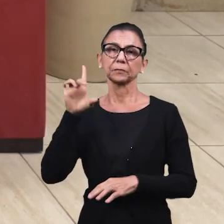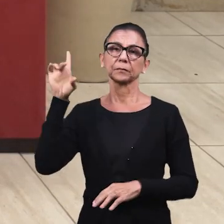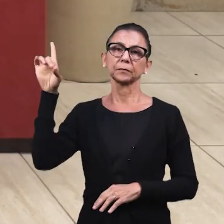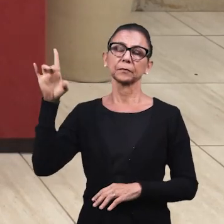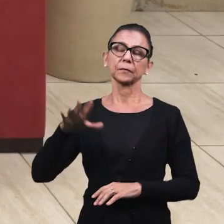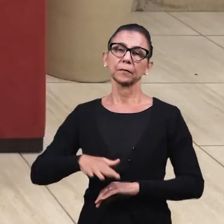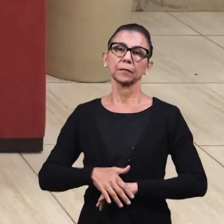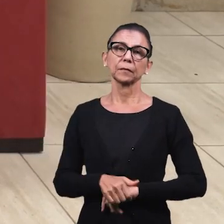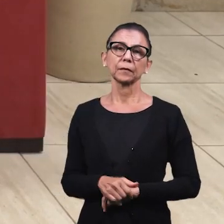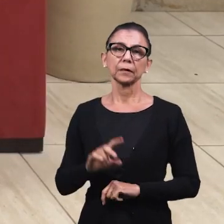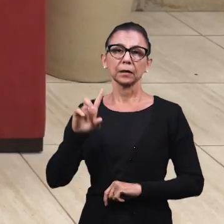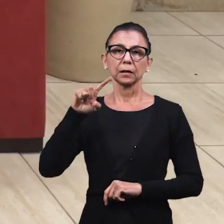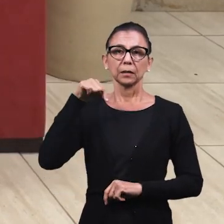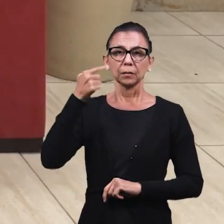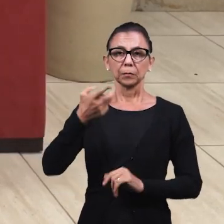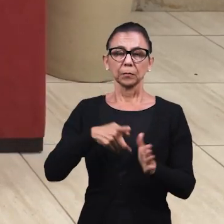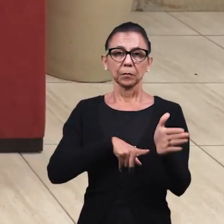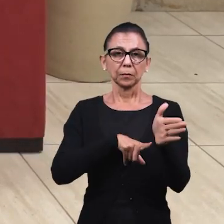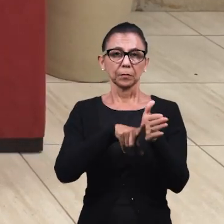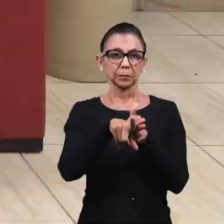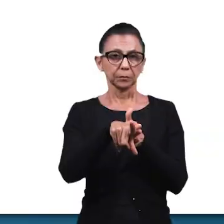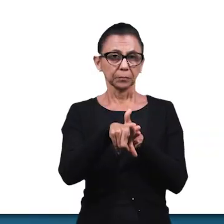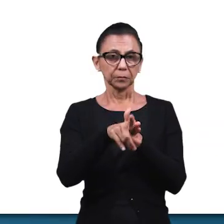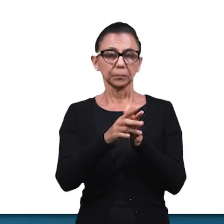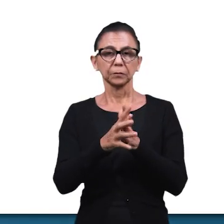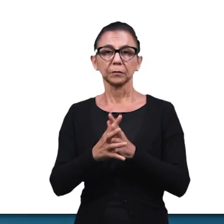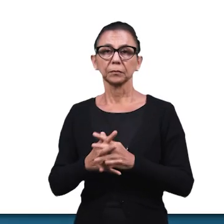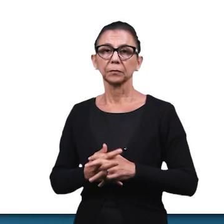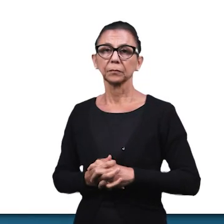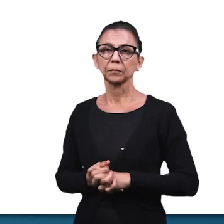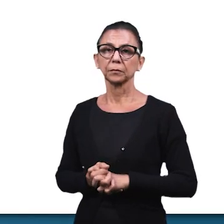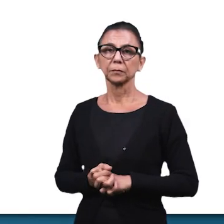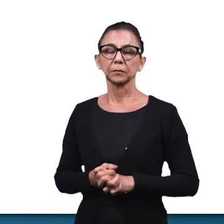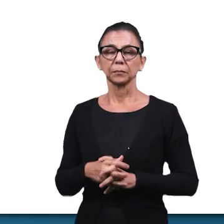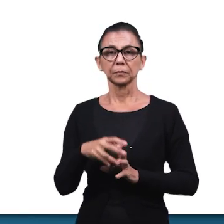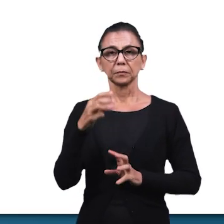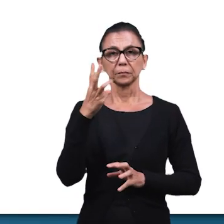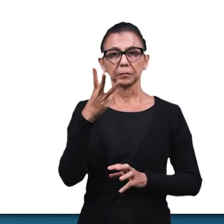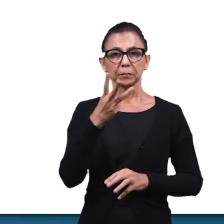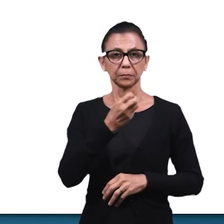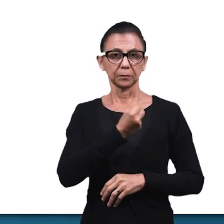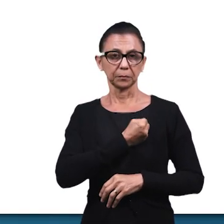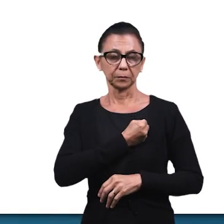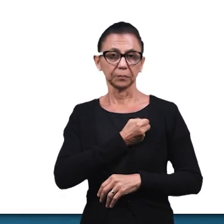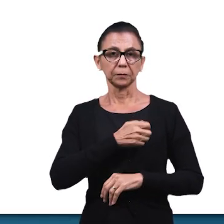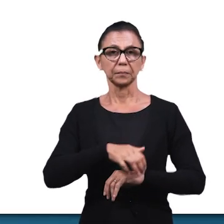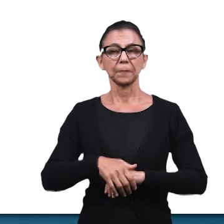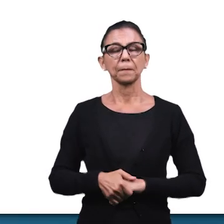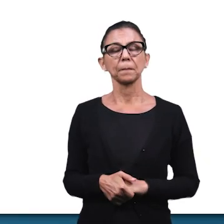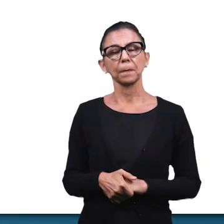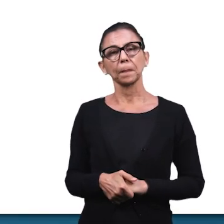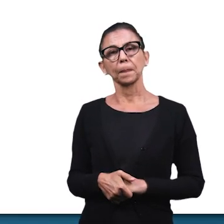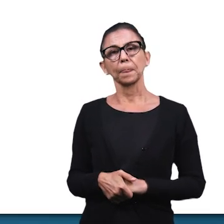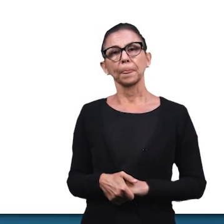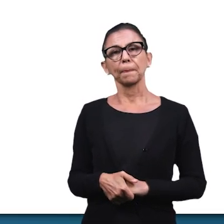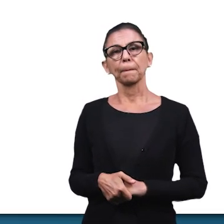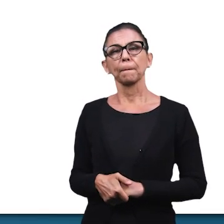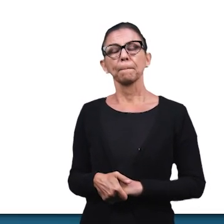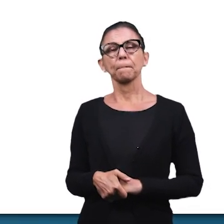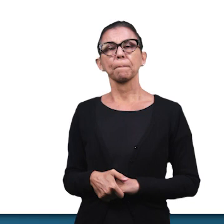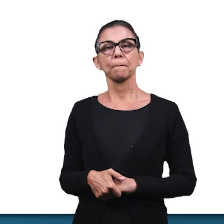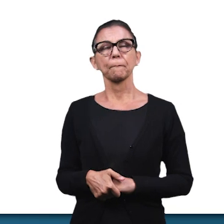bom. Vamos à nossa próxima pergunta então, meus irmãos. A pergunta de número 3, que diz: de que maneira